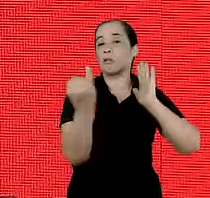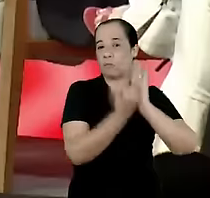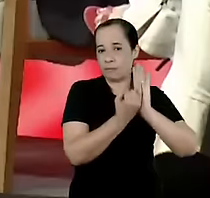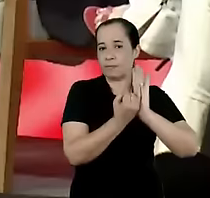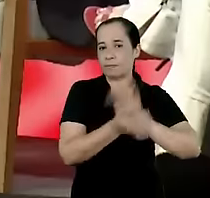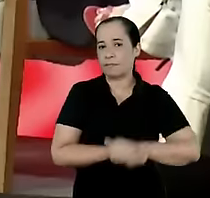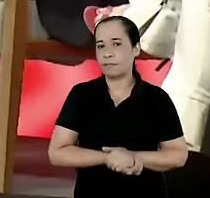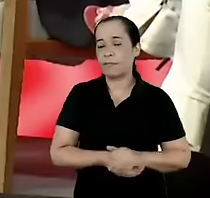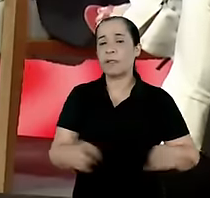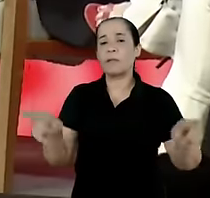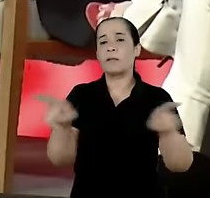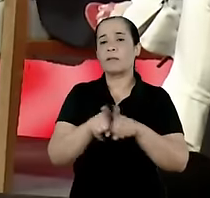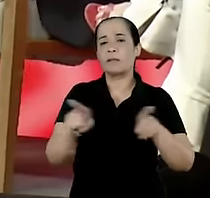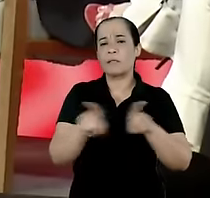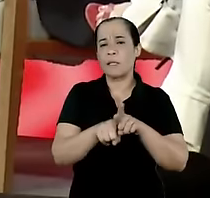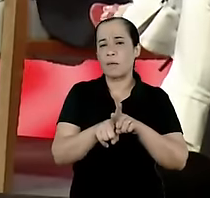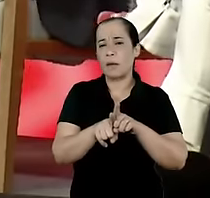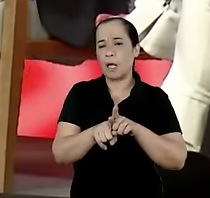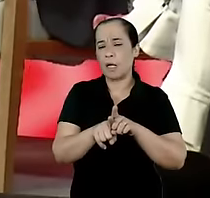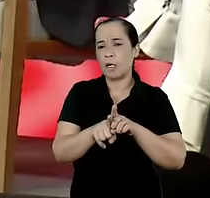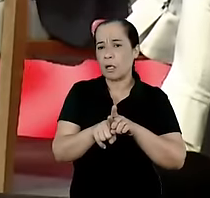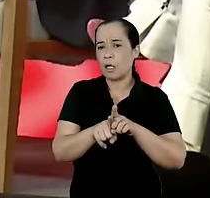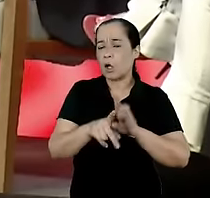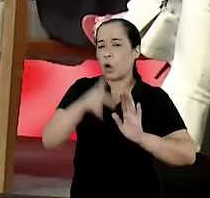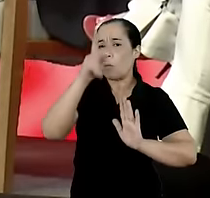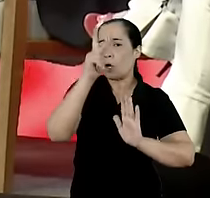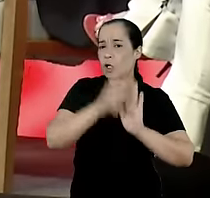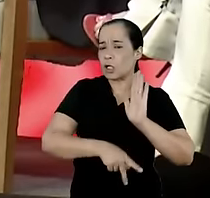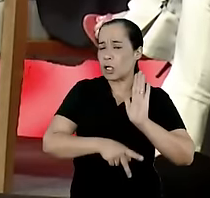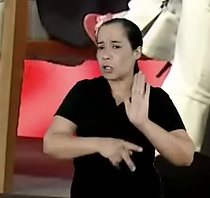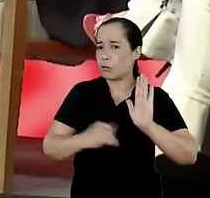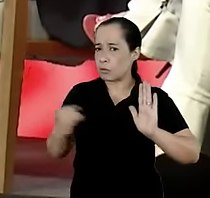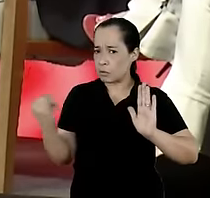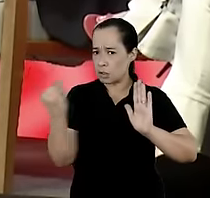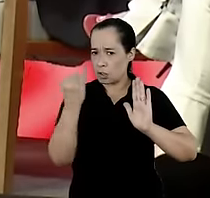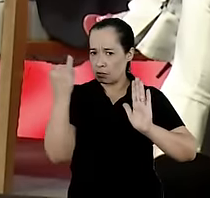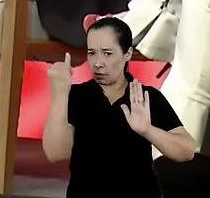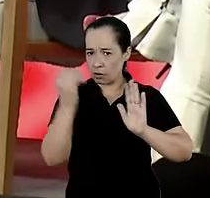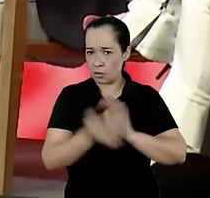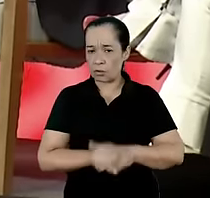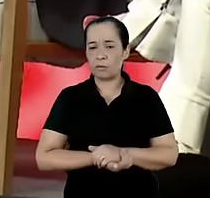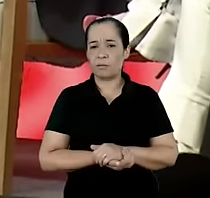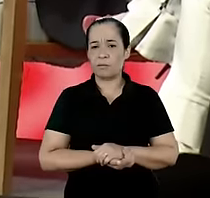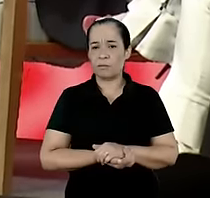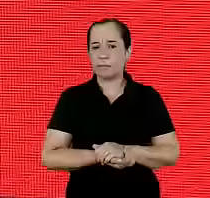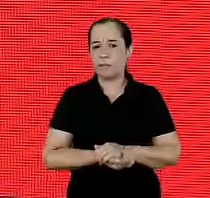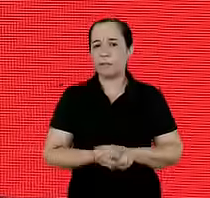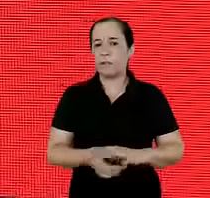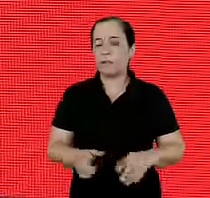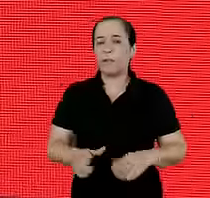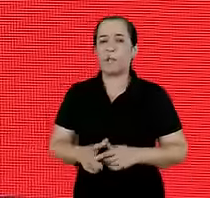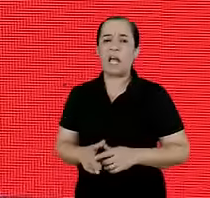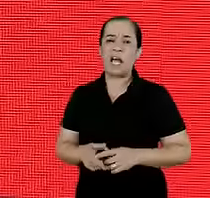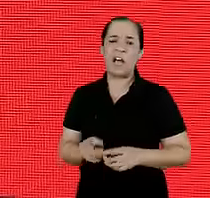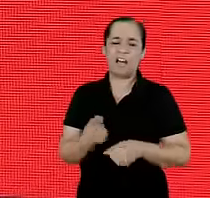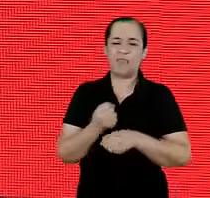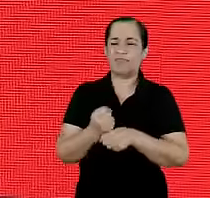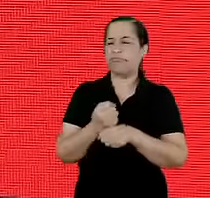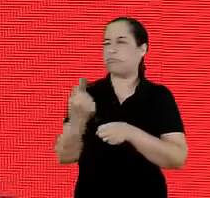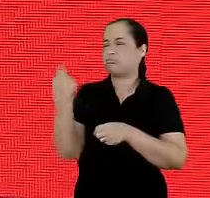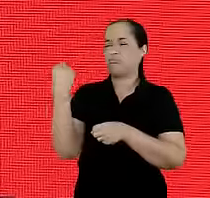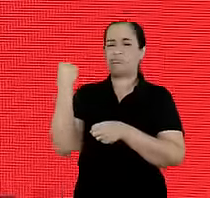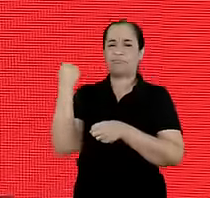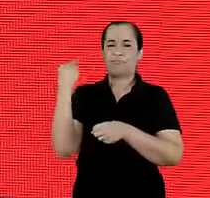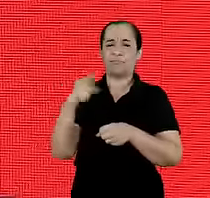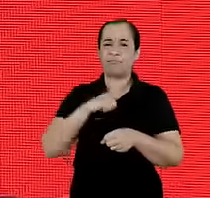interm por exemplo projetos relevantes que regulamentação das trustes no Brasil que é uma demanda antiga do mercado